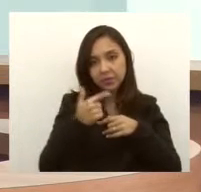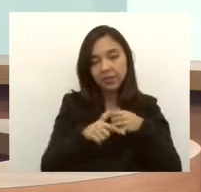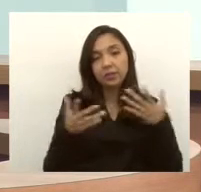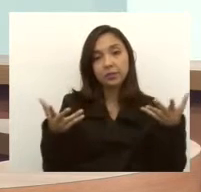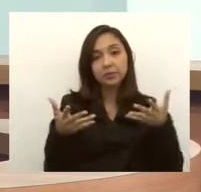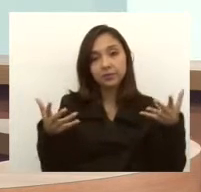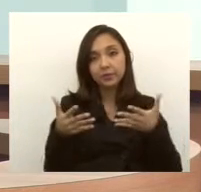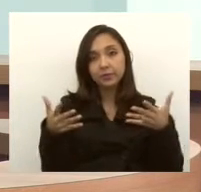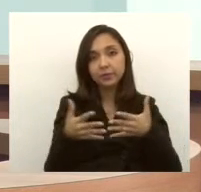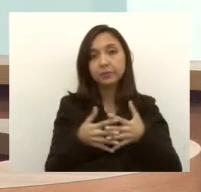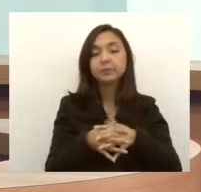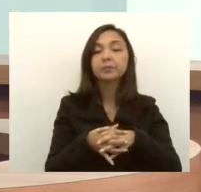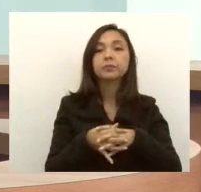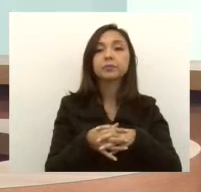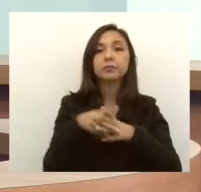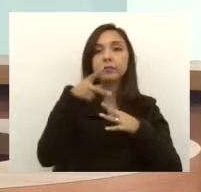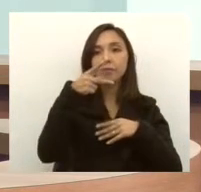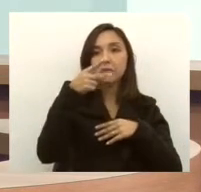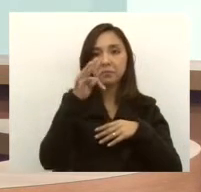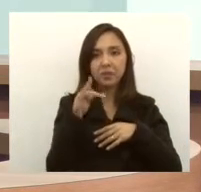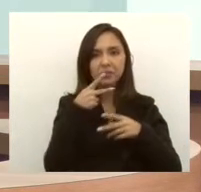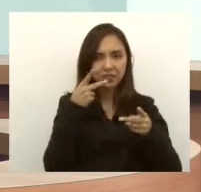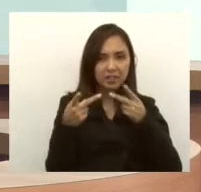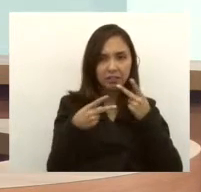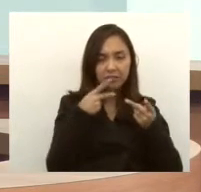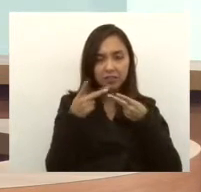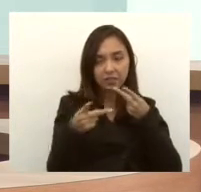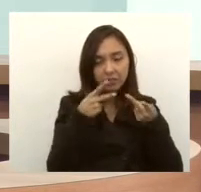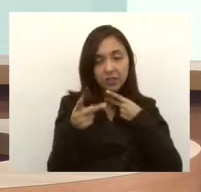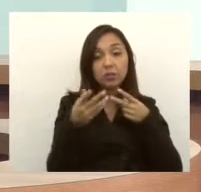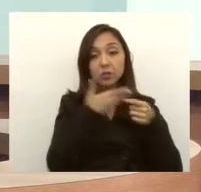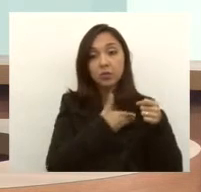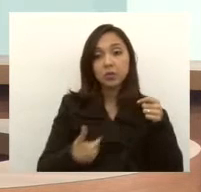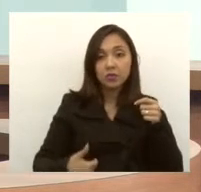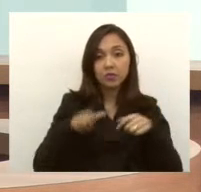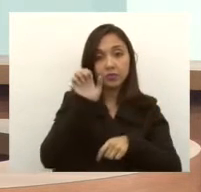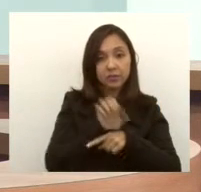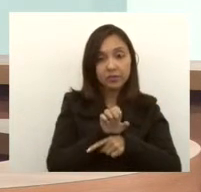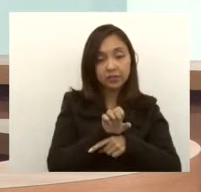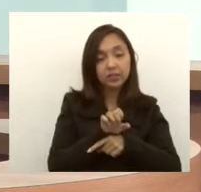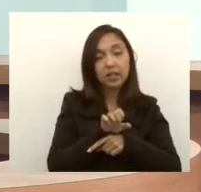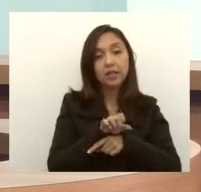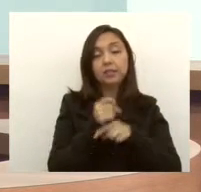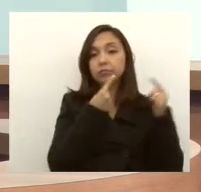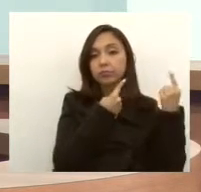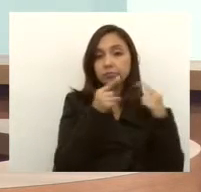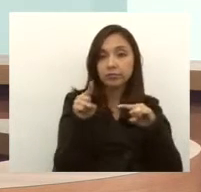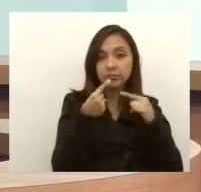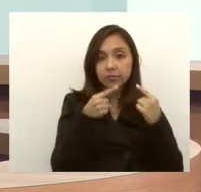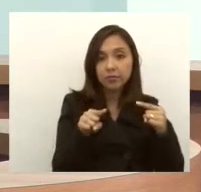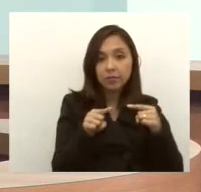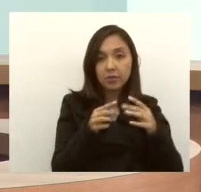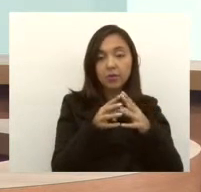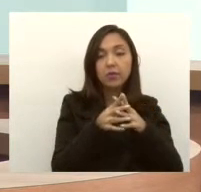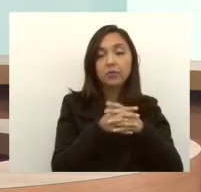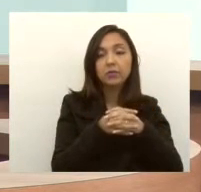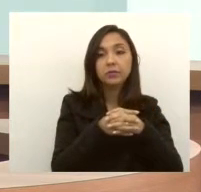hoje, o PT, que tanto fala mal do governo do Estado, critica o governo do Estado,